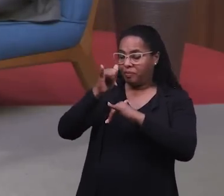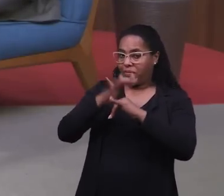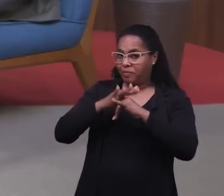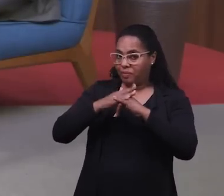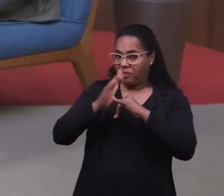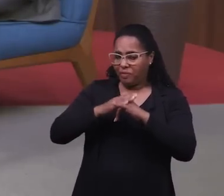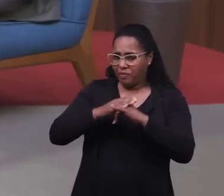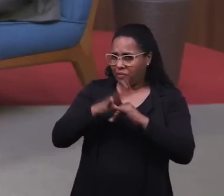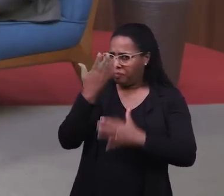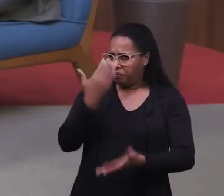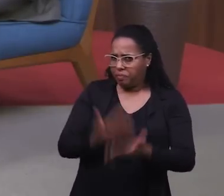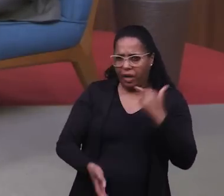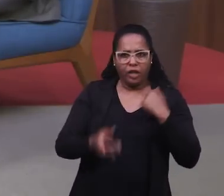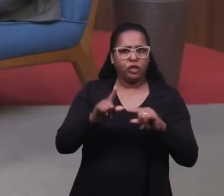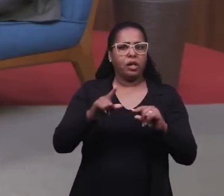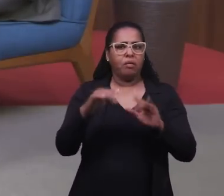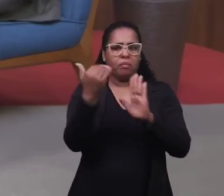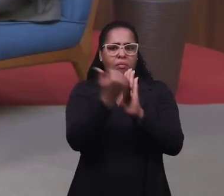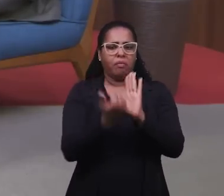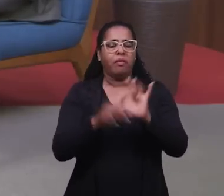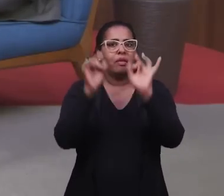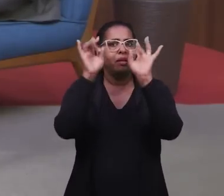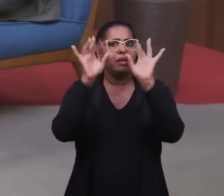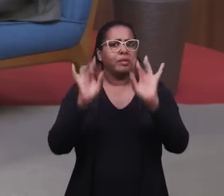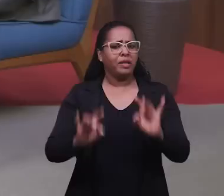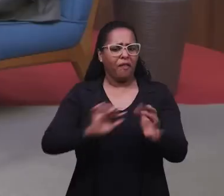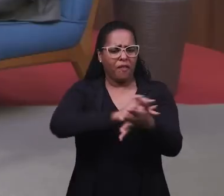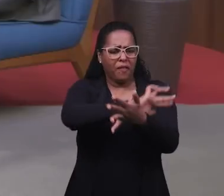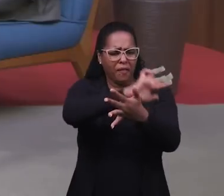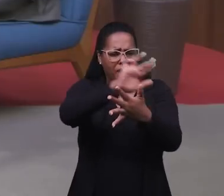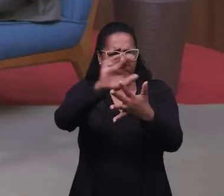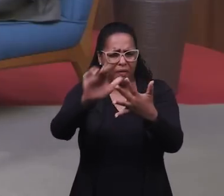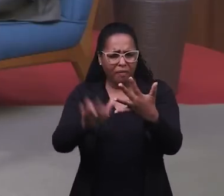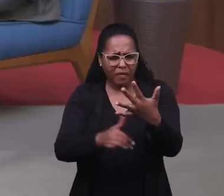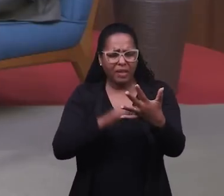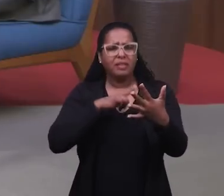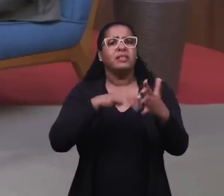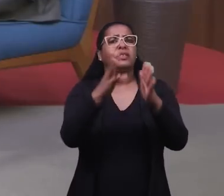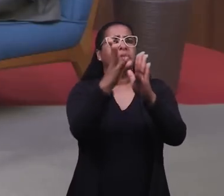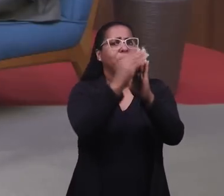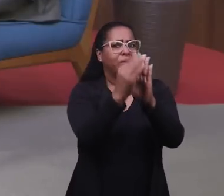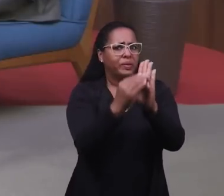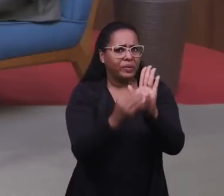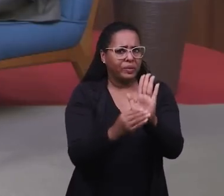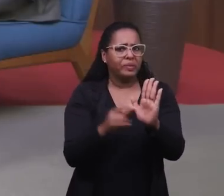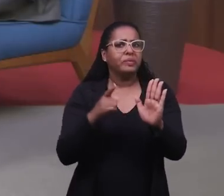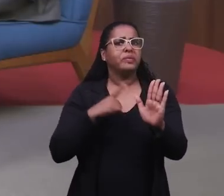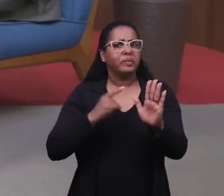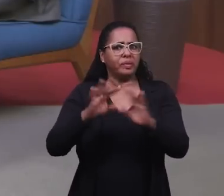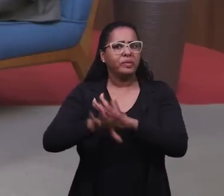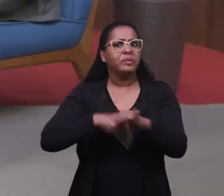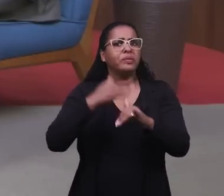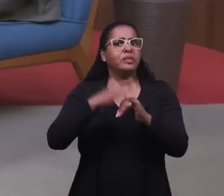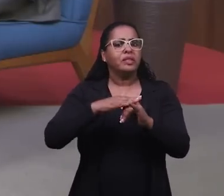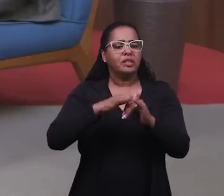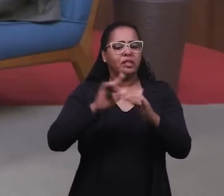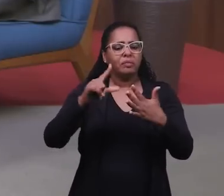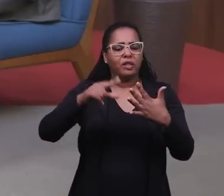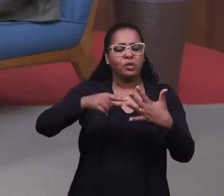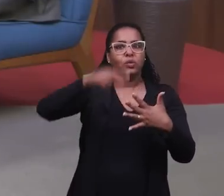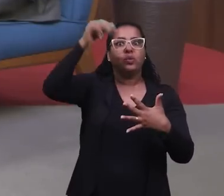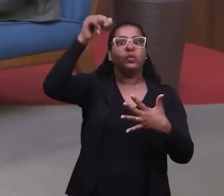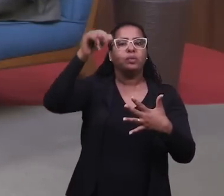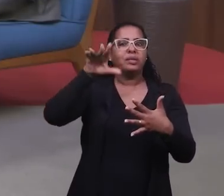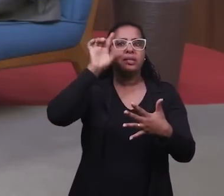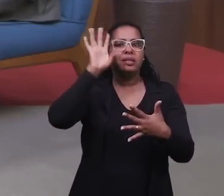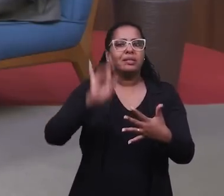pode perder uma programação que é especial. Há muito conteúdo postado no nosso canal no YouTube, mas uma